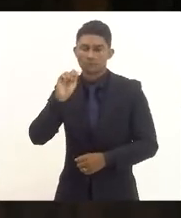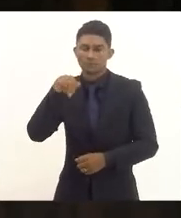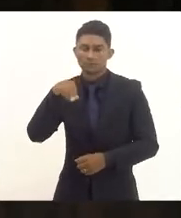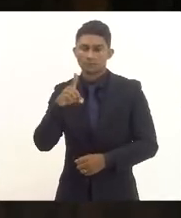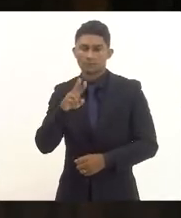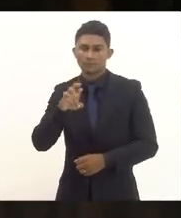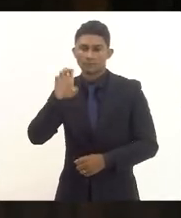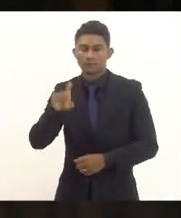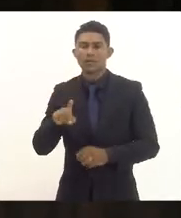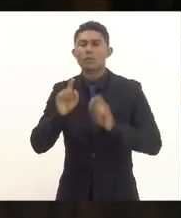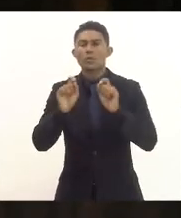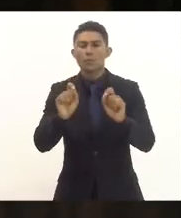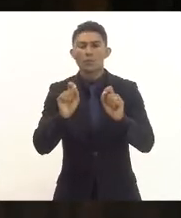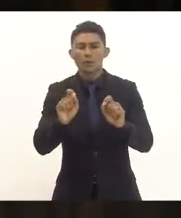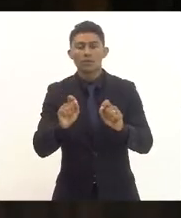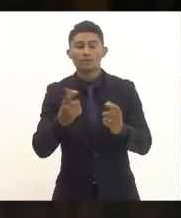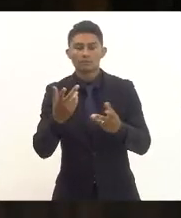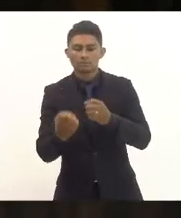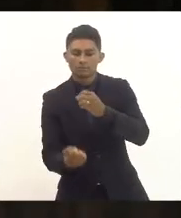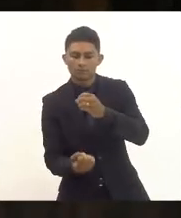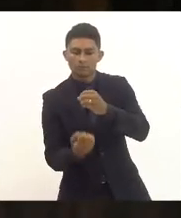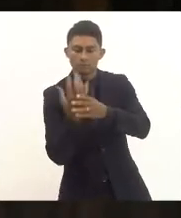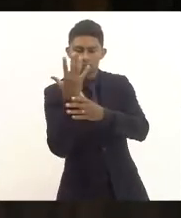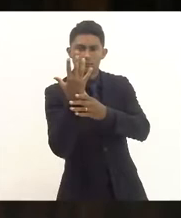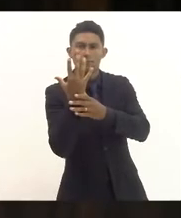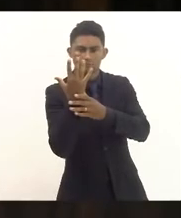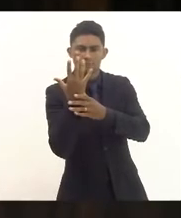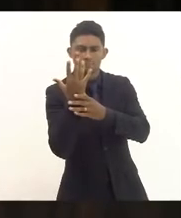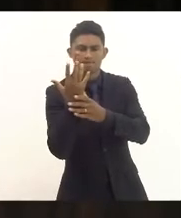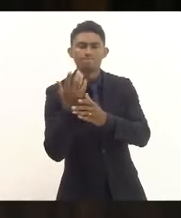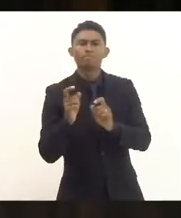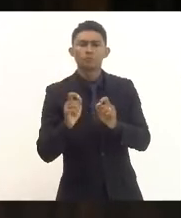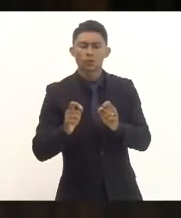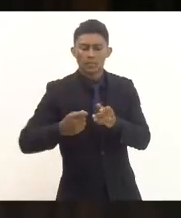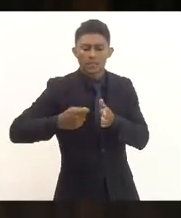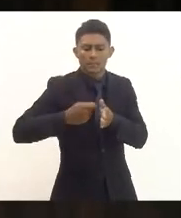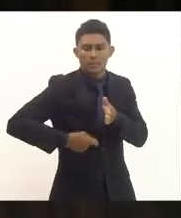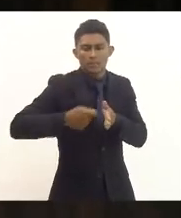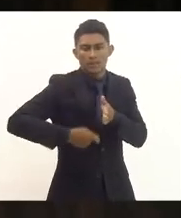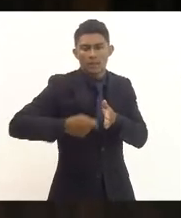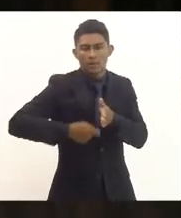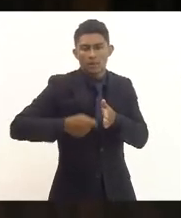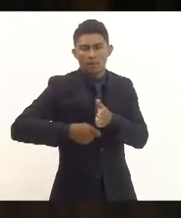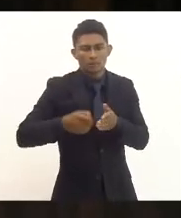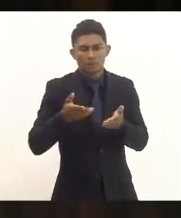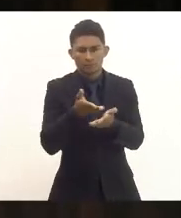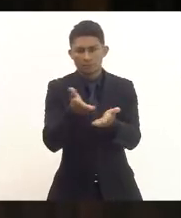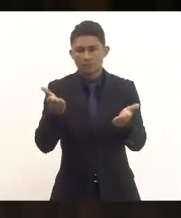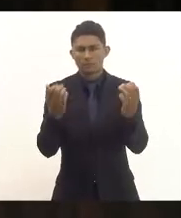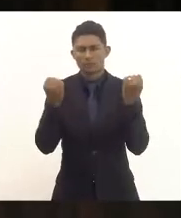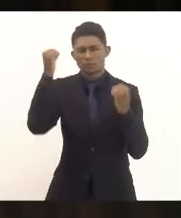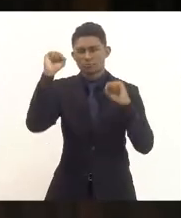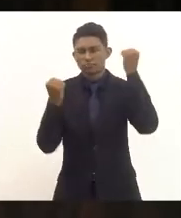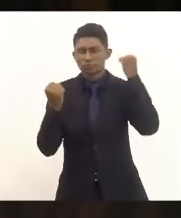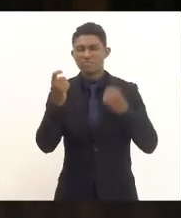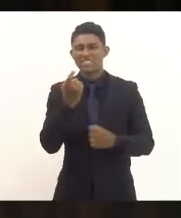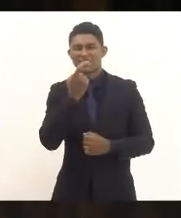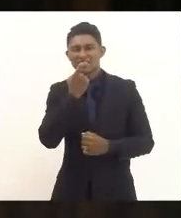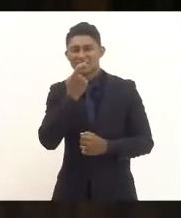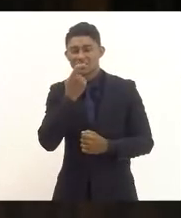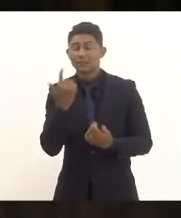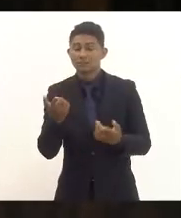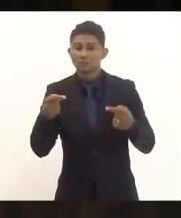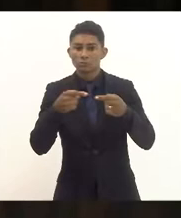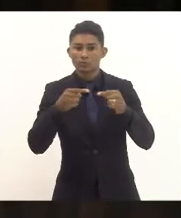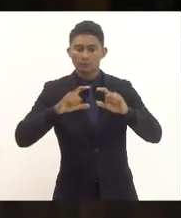que dispõe sobre a instituição do regime diferenciado de tributação para a indústria de transformação plástica Com base no